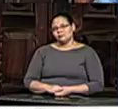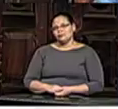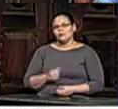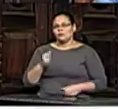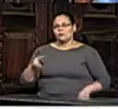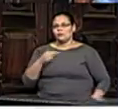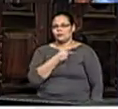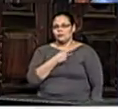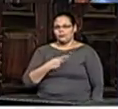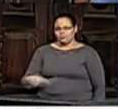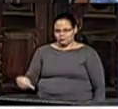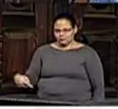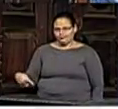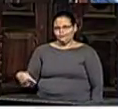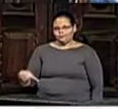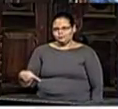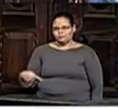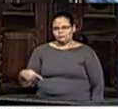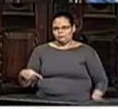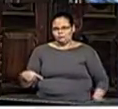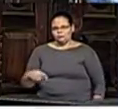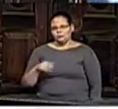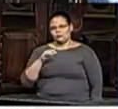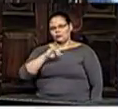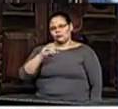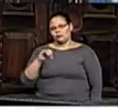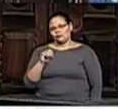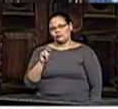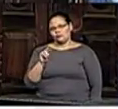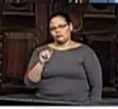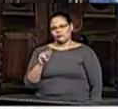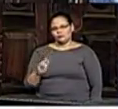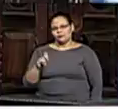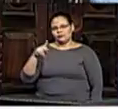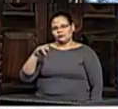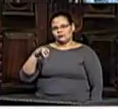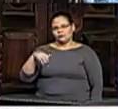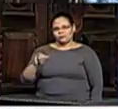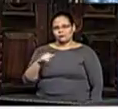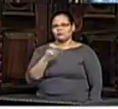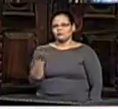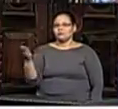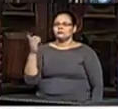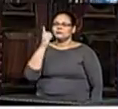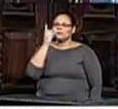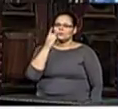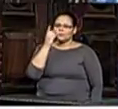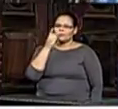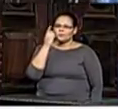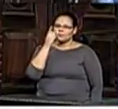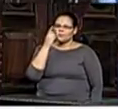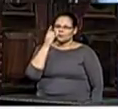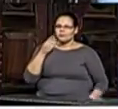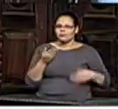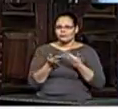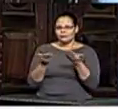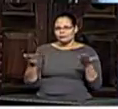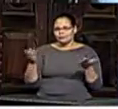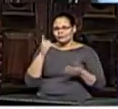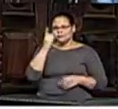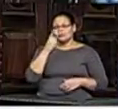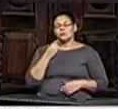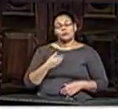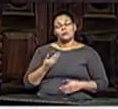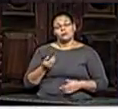Senhor presidente Jorge Pisciani, senhores deputados, senhoras deputadas.